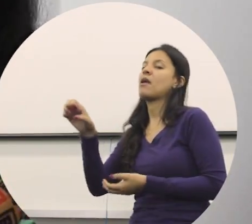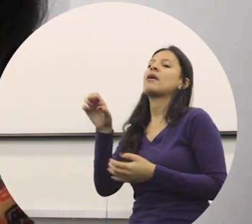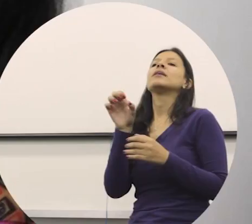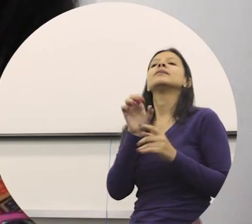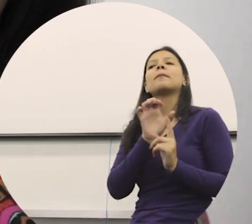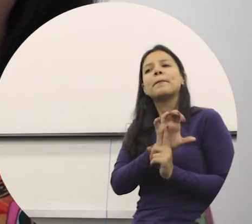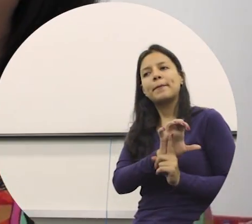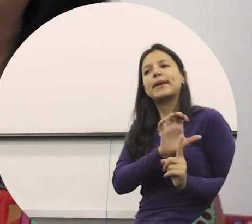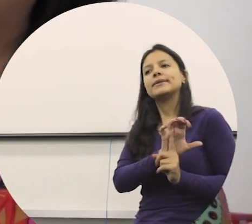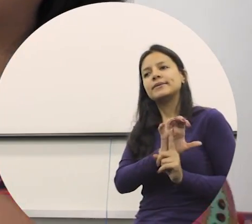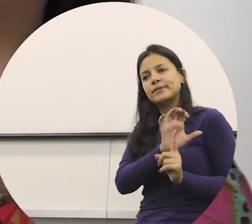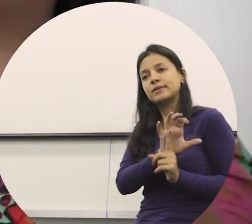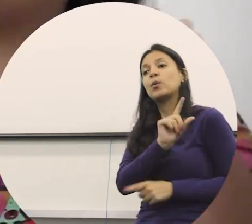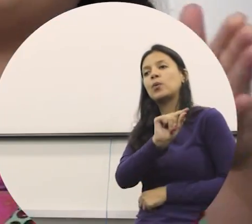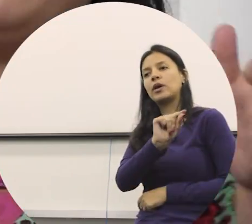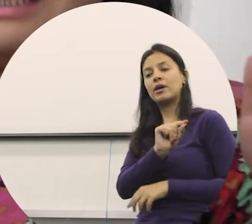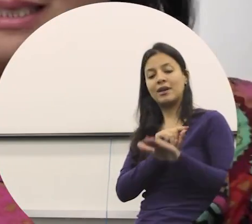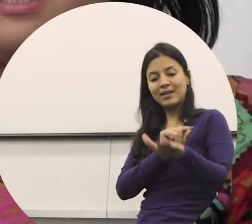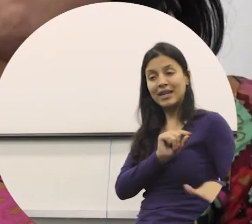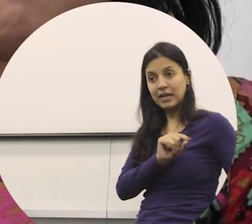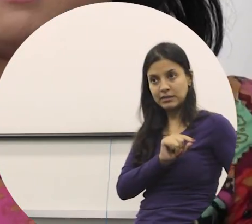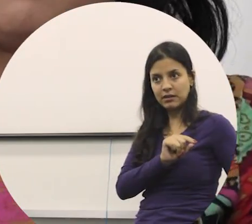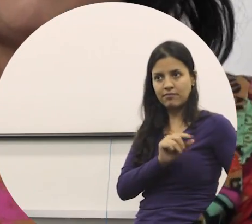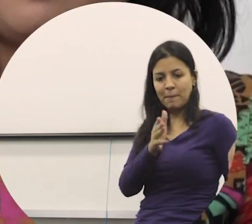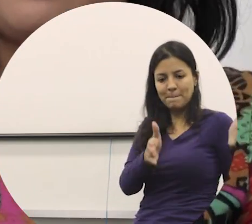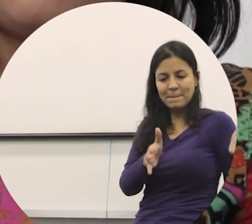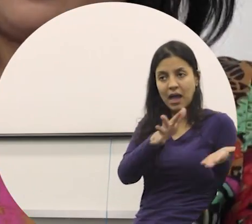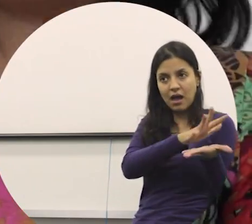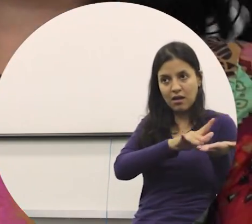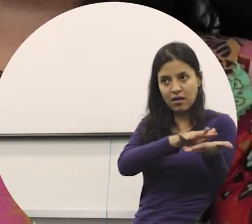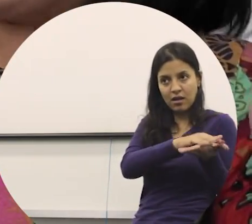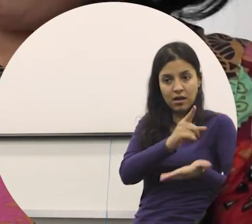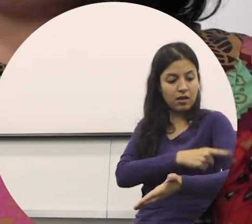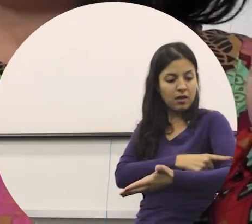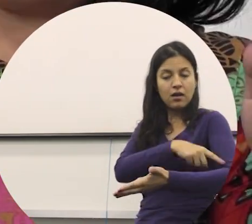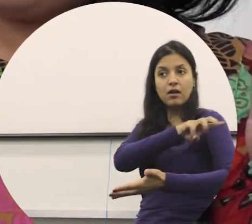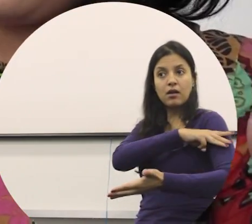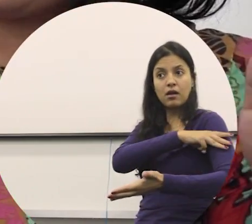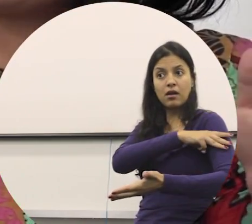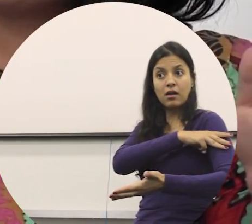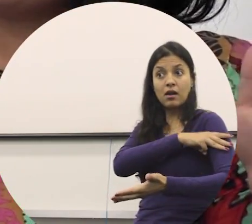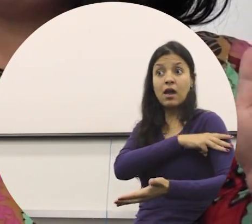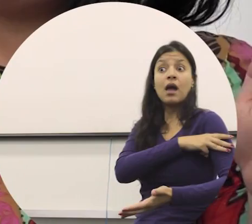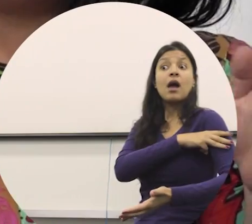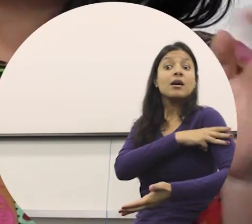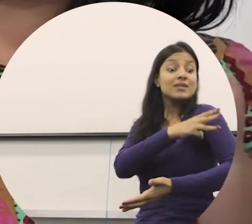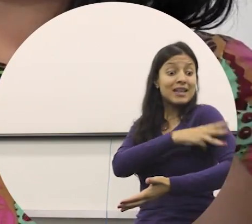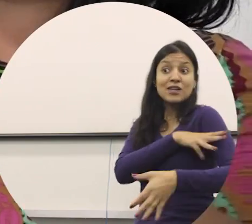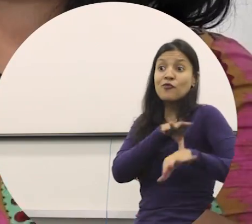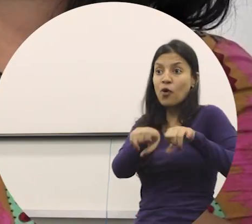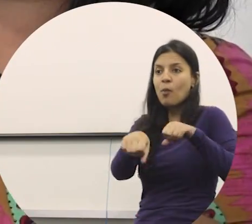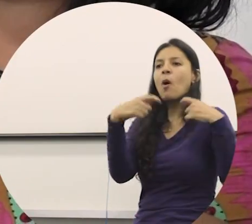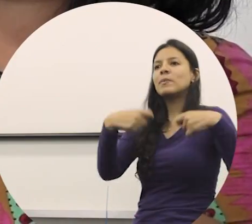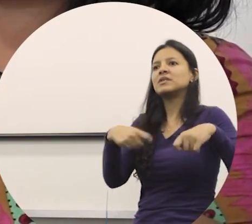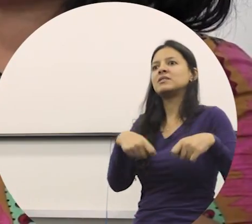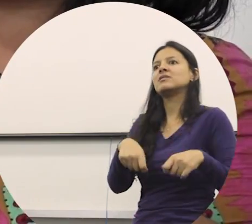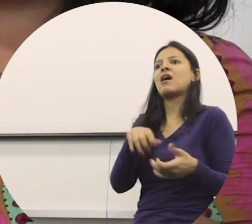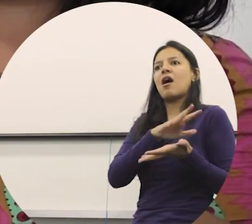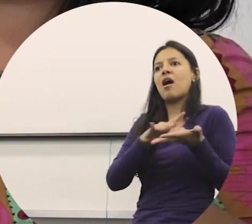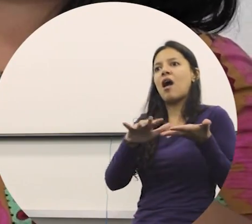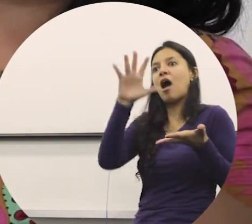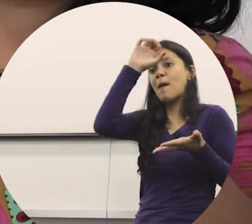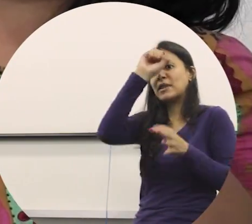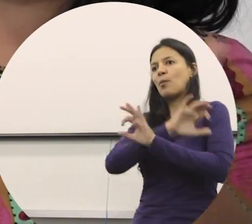essas crianças em ciclo de alfabetização, primeiro ao terceiro ano, saiam alfabetizadas. Só que a gente precisa